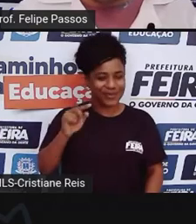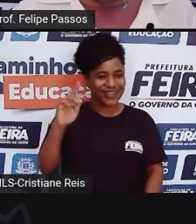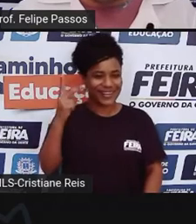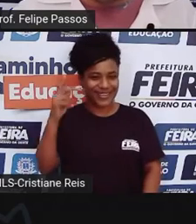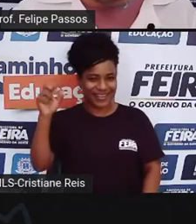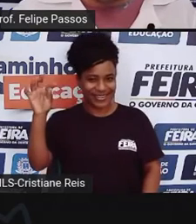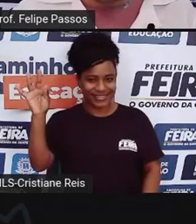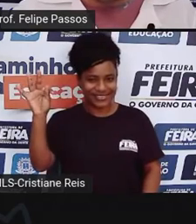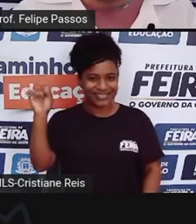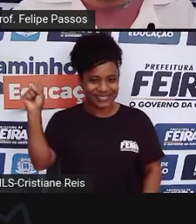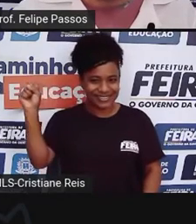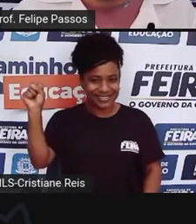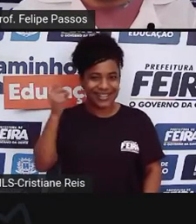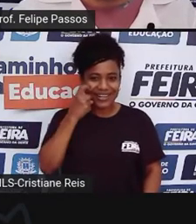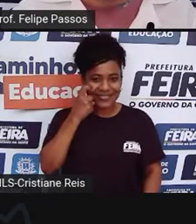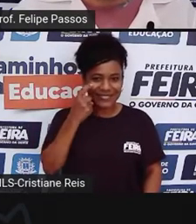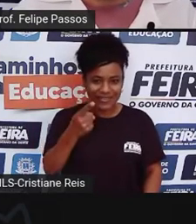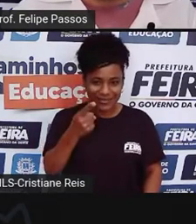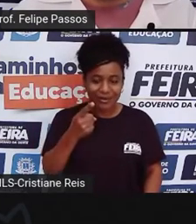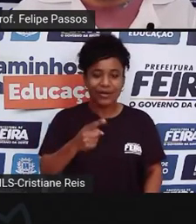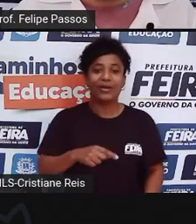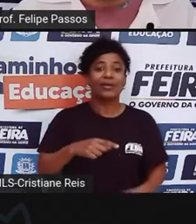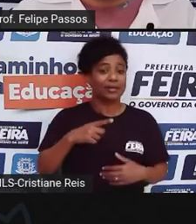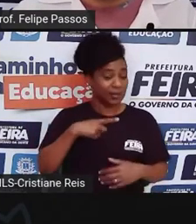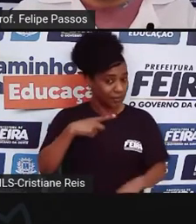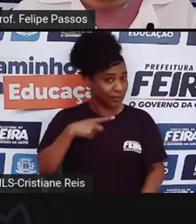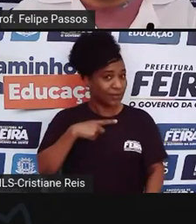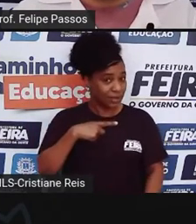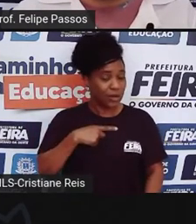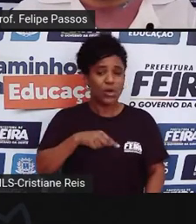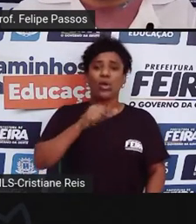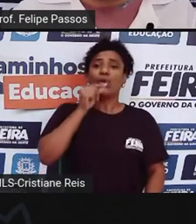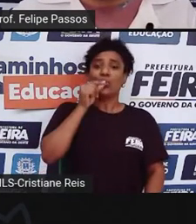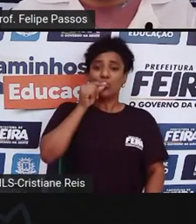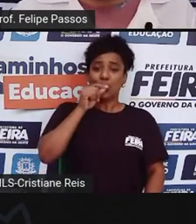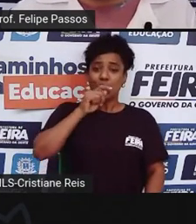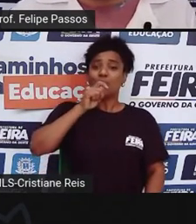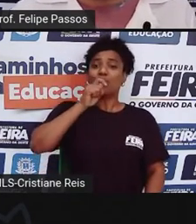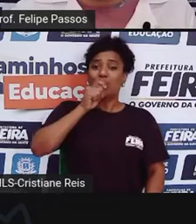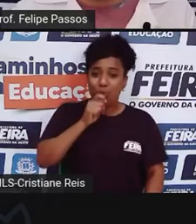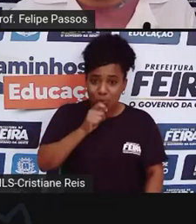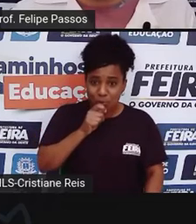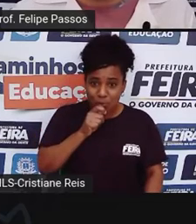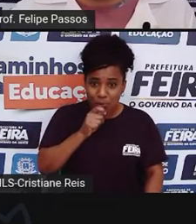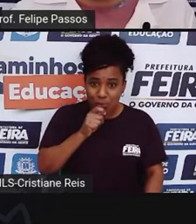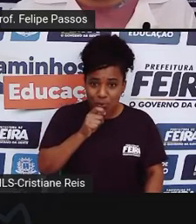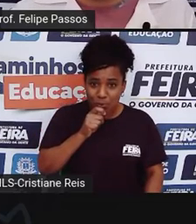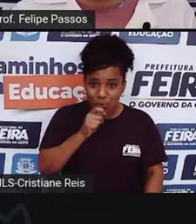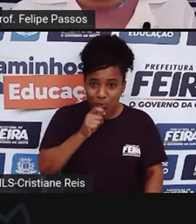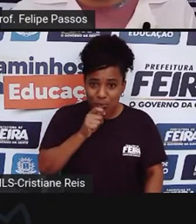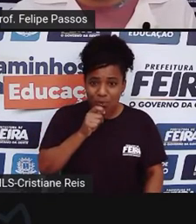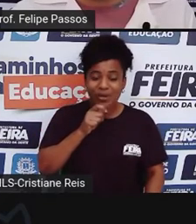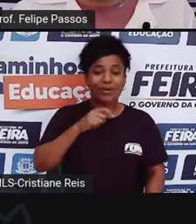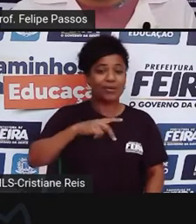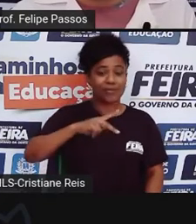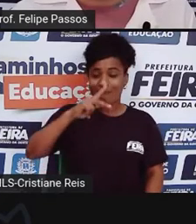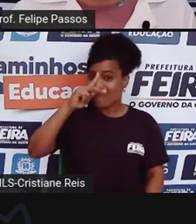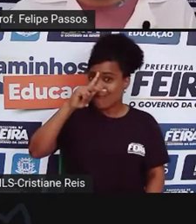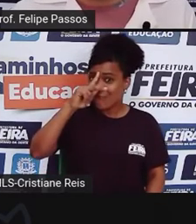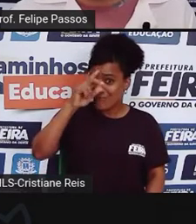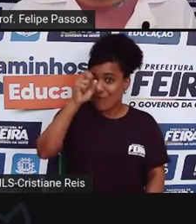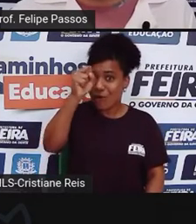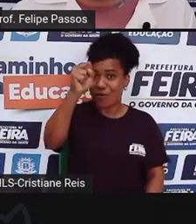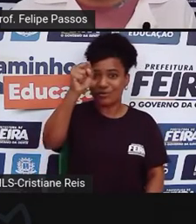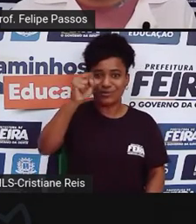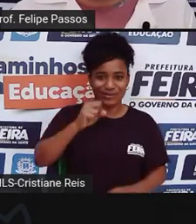visto aquele apito de cachorro que ninguém consegue escutar. Mas aquele apito de cachorro é porque ele está numa frequência tão alta, um som tão